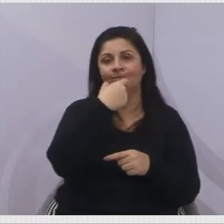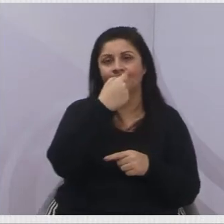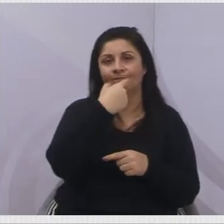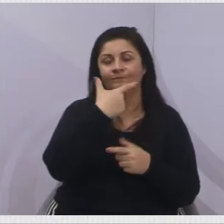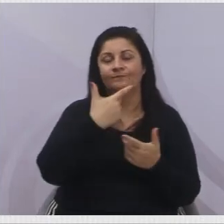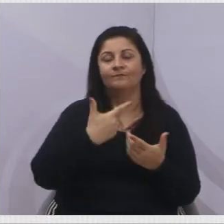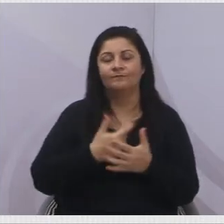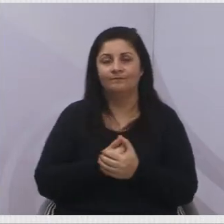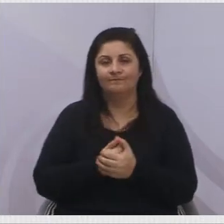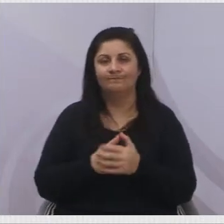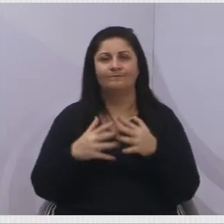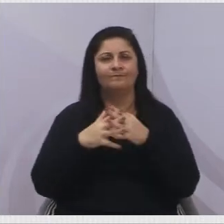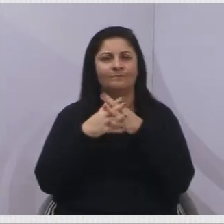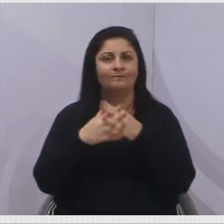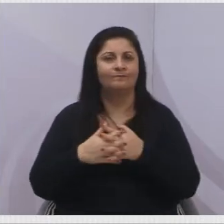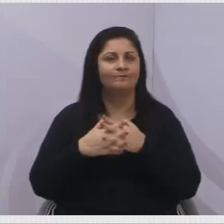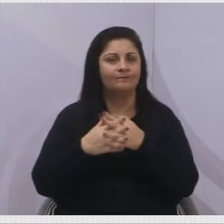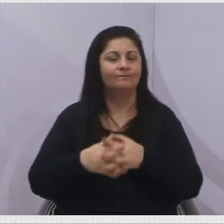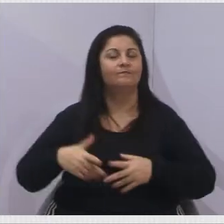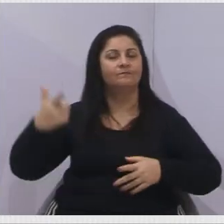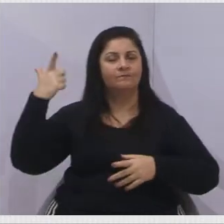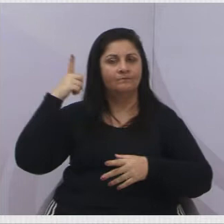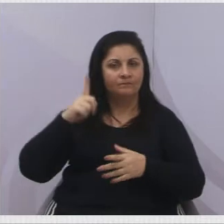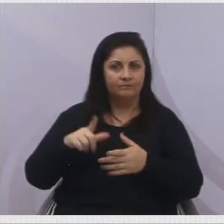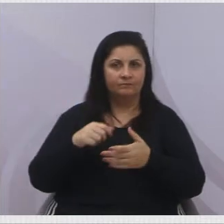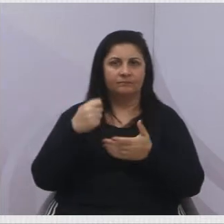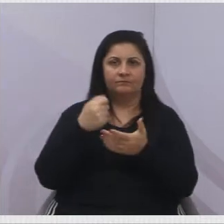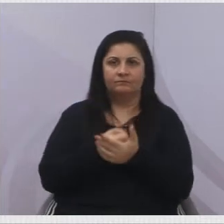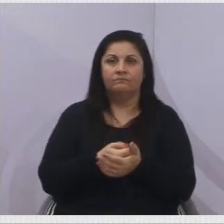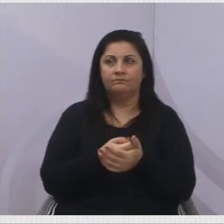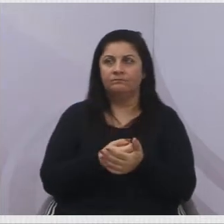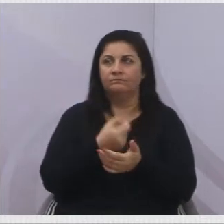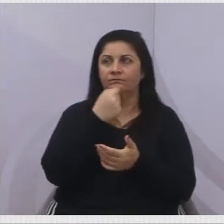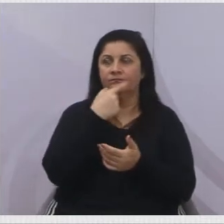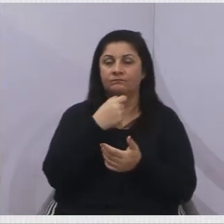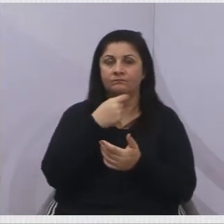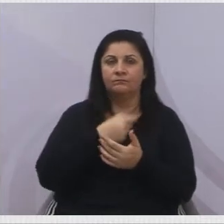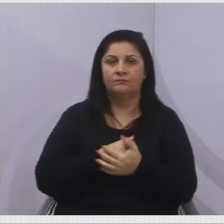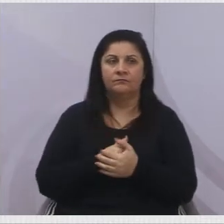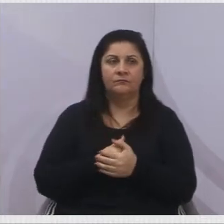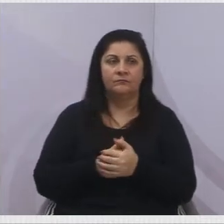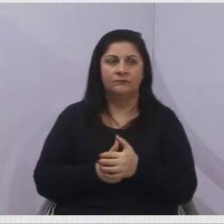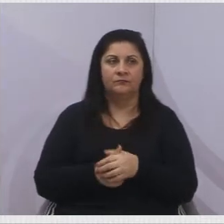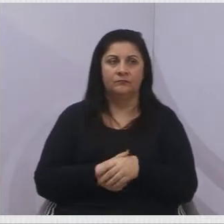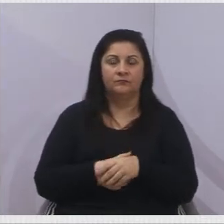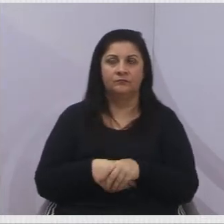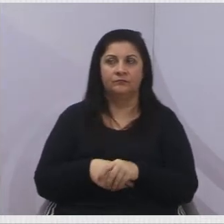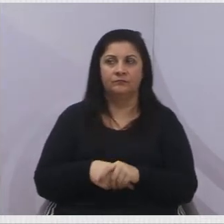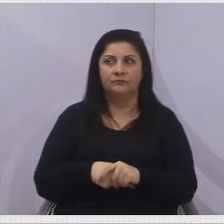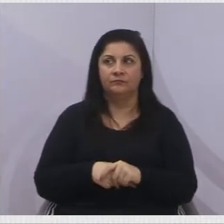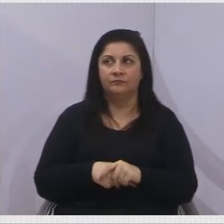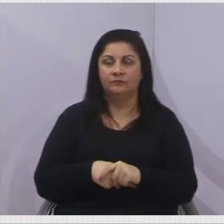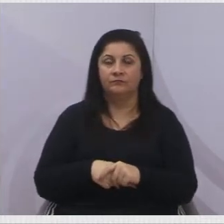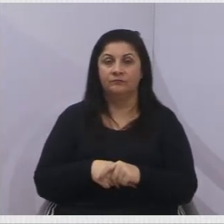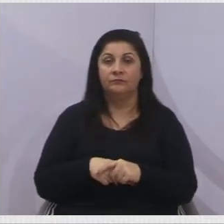e a dificuldade de aquisição de sedativo para cirurgias eletivas, visto que havia